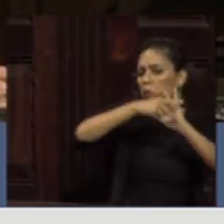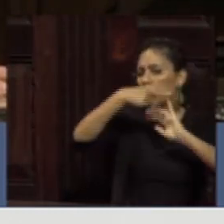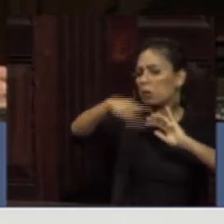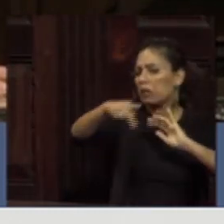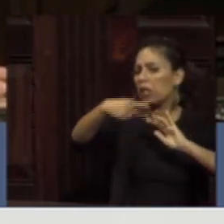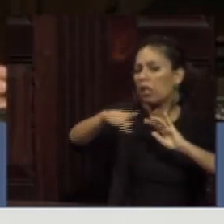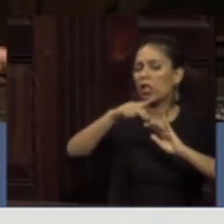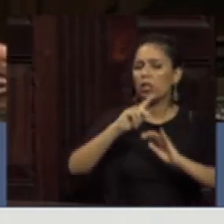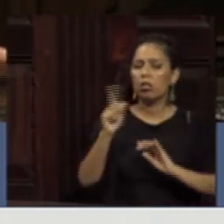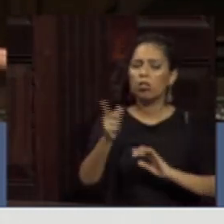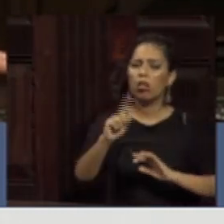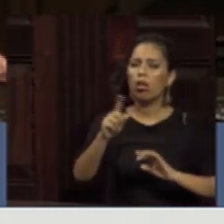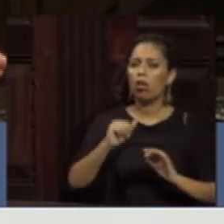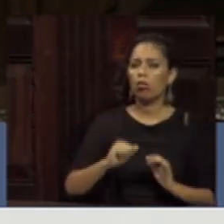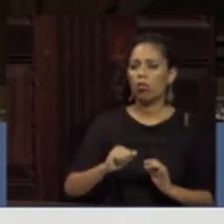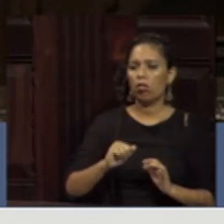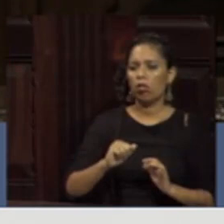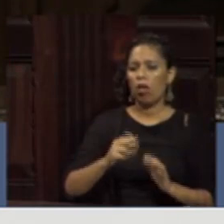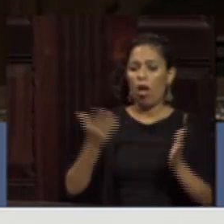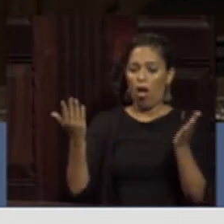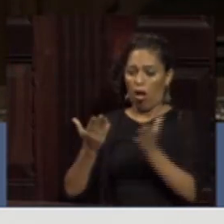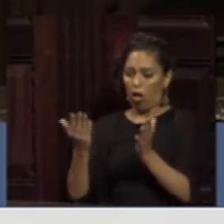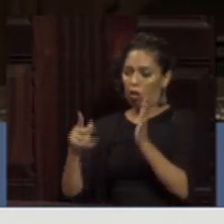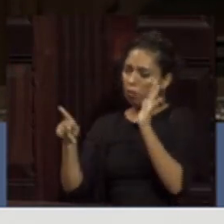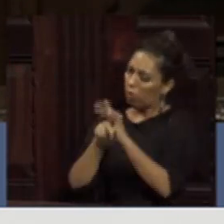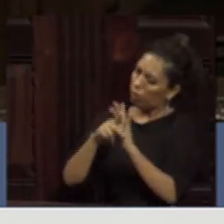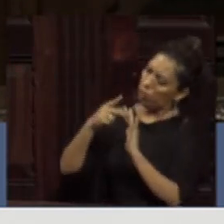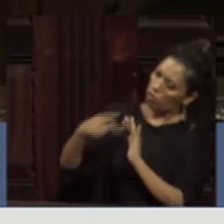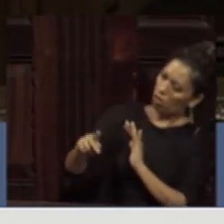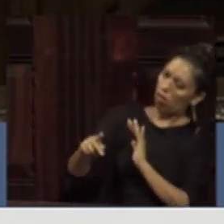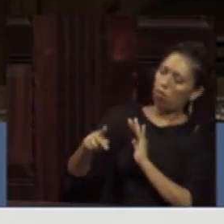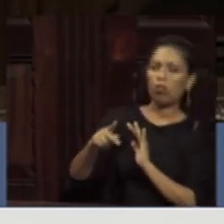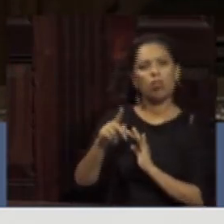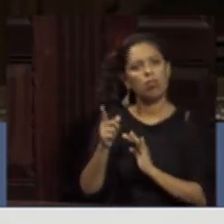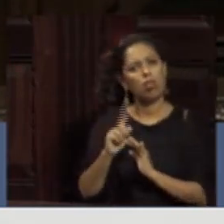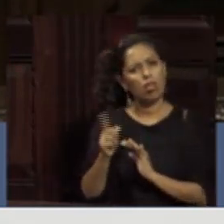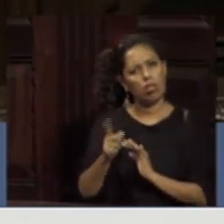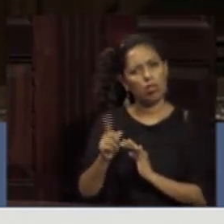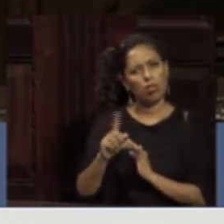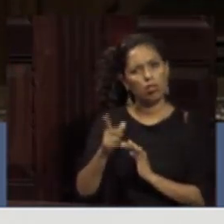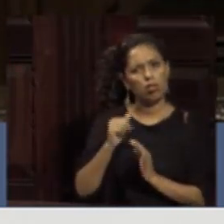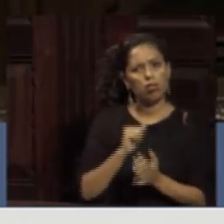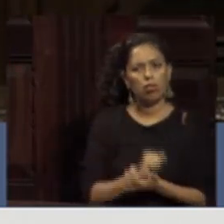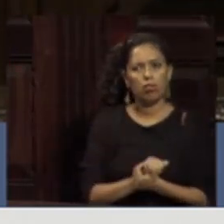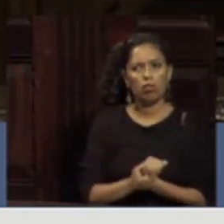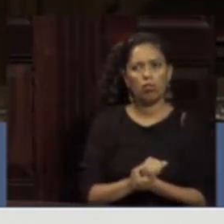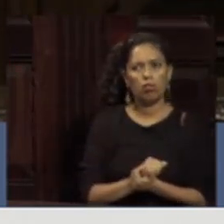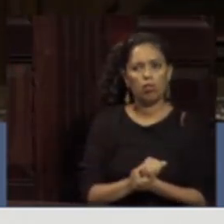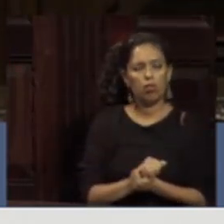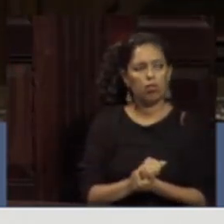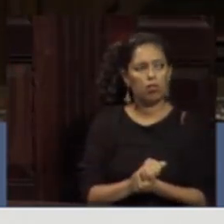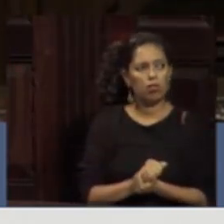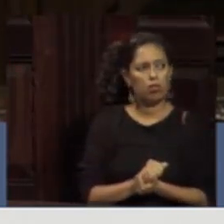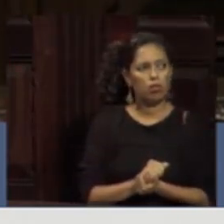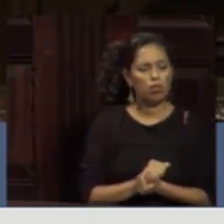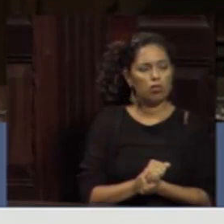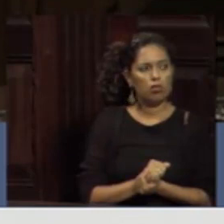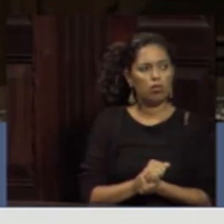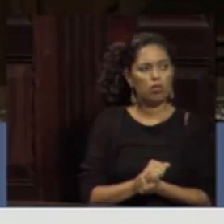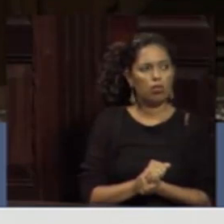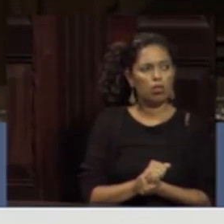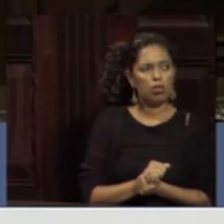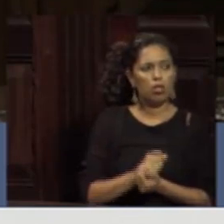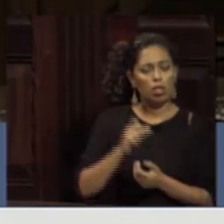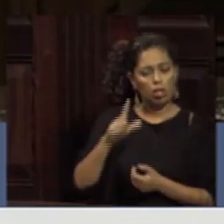fulano e ora é de cicrano. Estou trazendo esse exemplo que foi noticiado